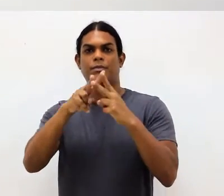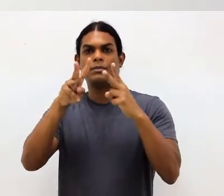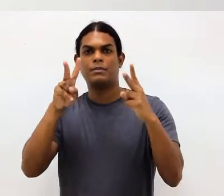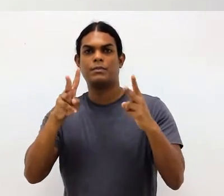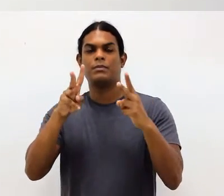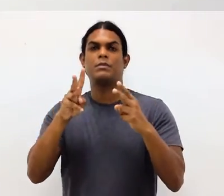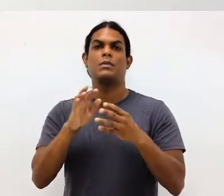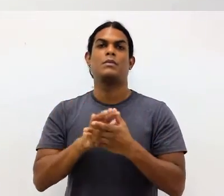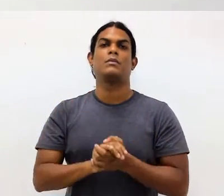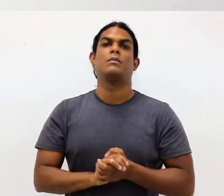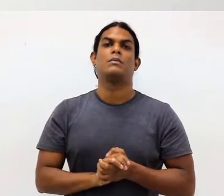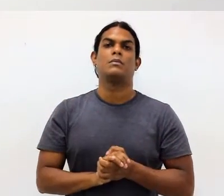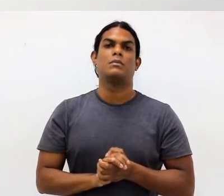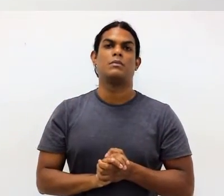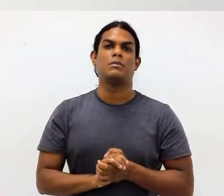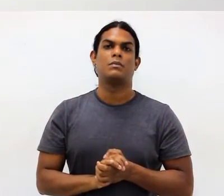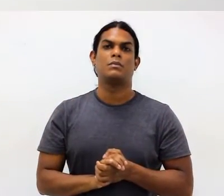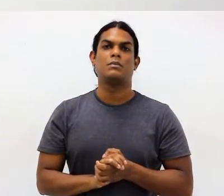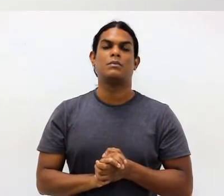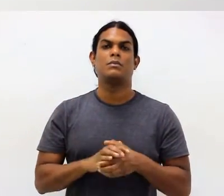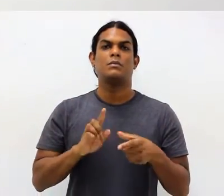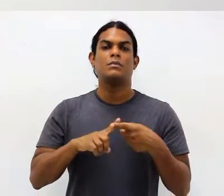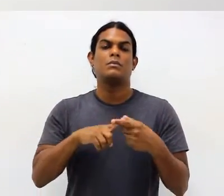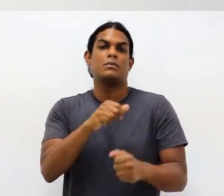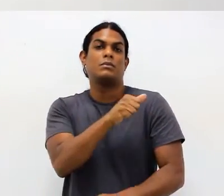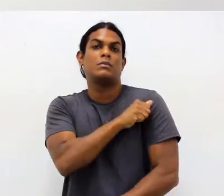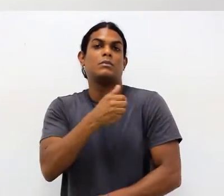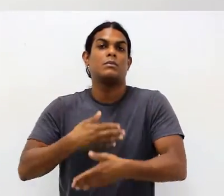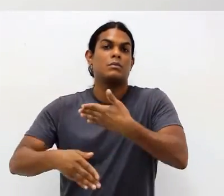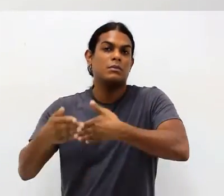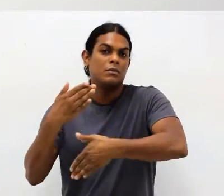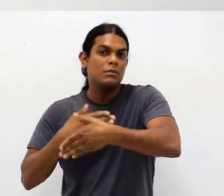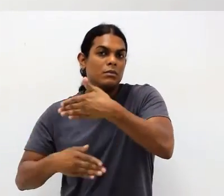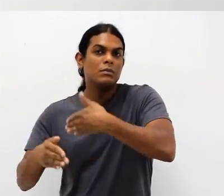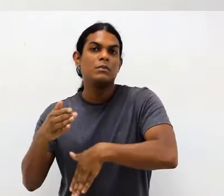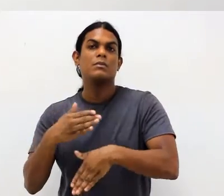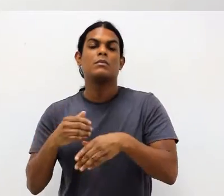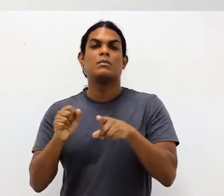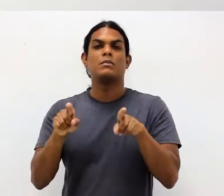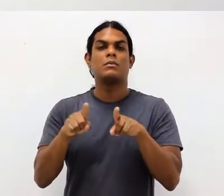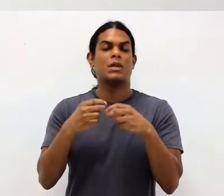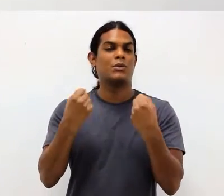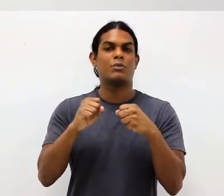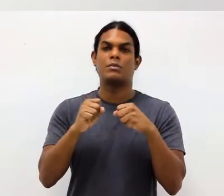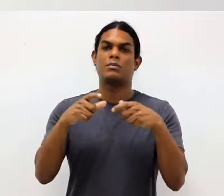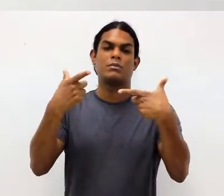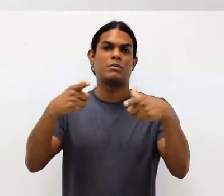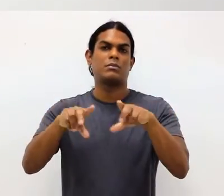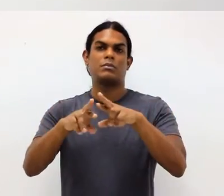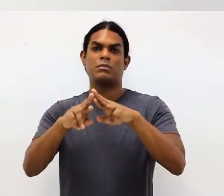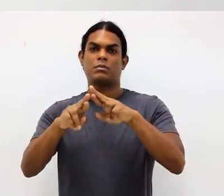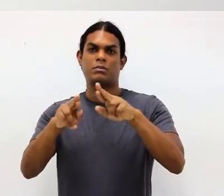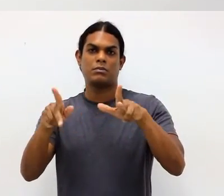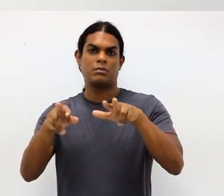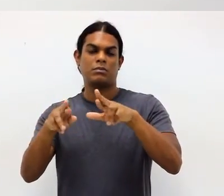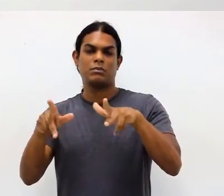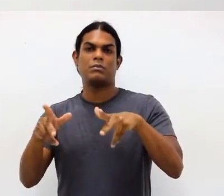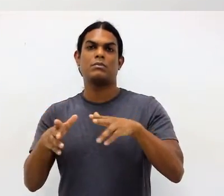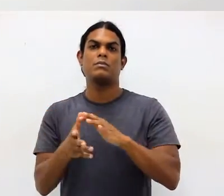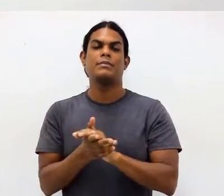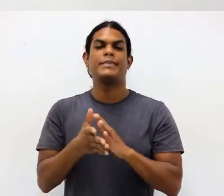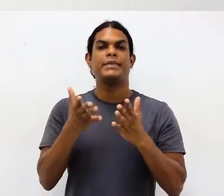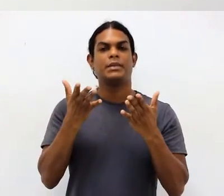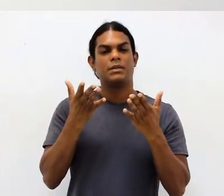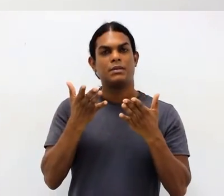virtuais colaborativos, plataformas colaborativas e alunos interagindo entre eles sem necessariamente estarem no mesmo espaço.